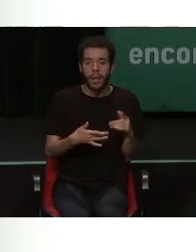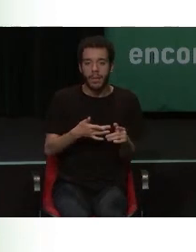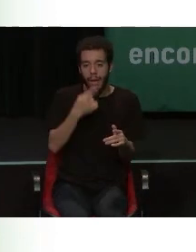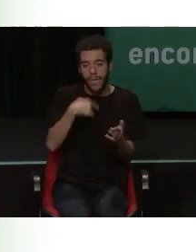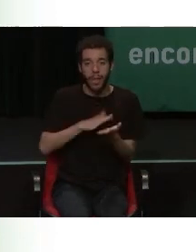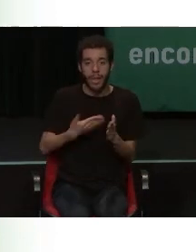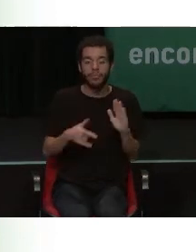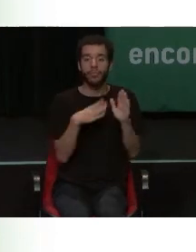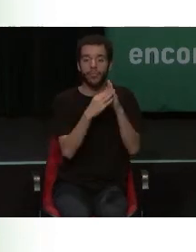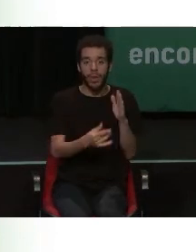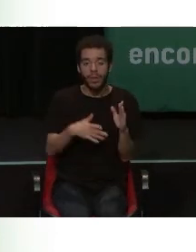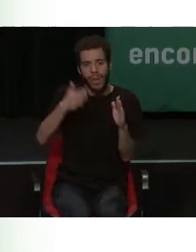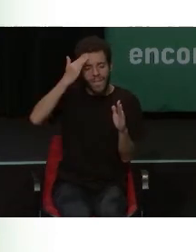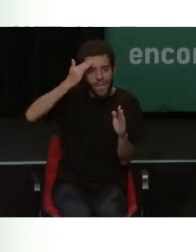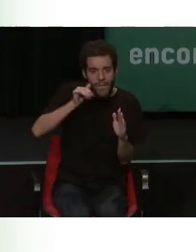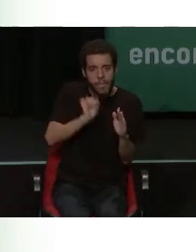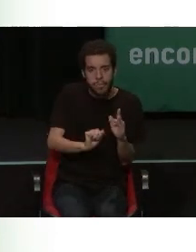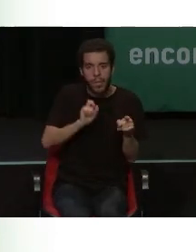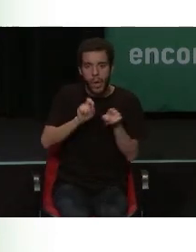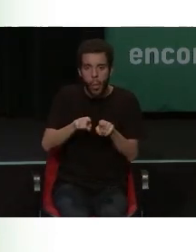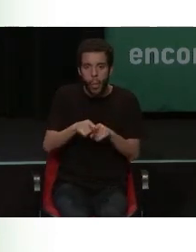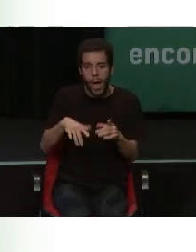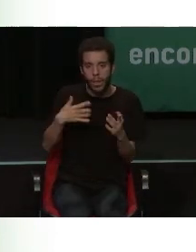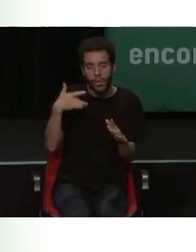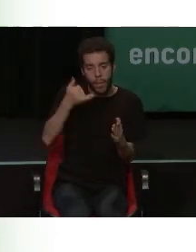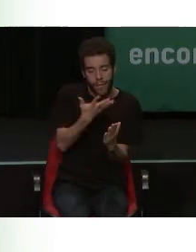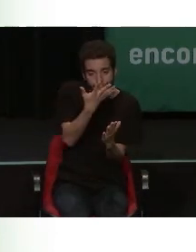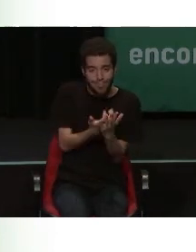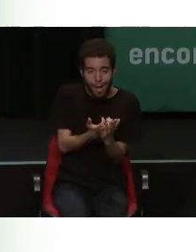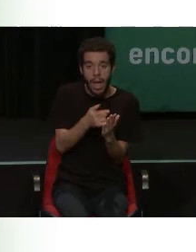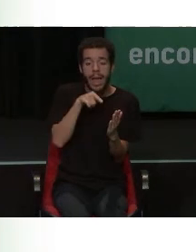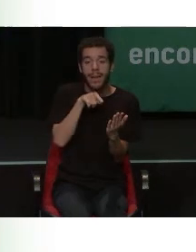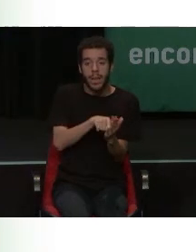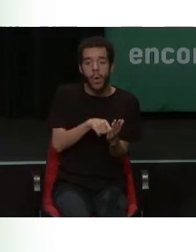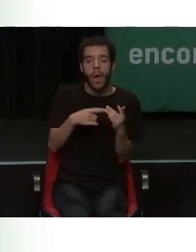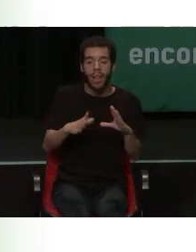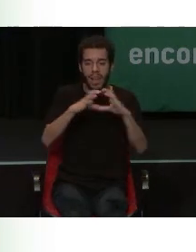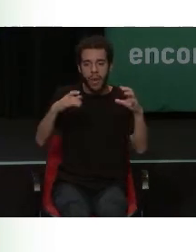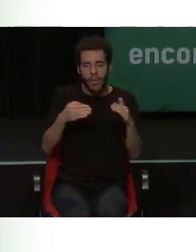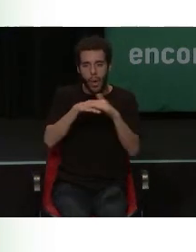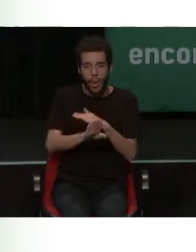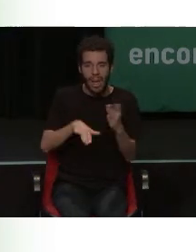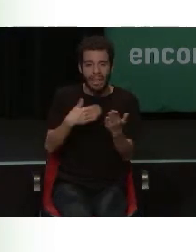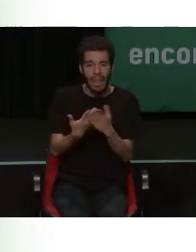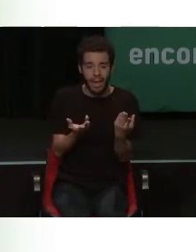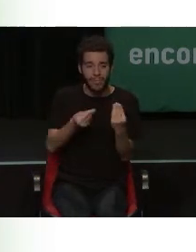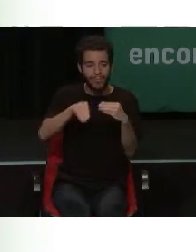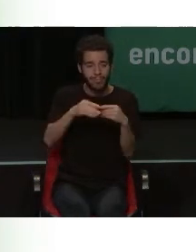cálculo no smartphone, sem prejuízo de existir também uma arquitetura na nuvem que possa complementar.